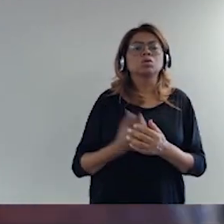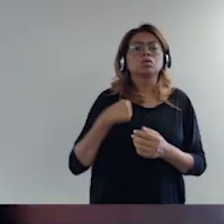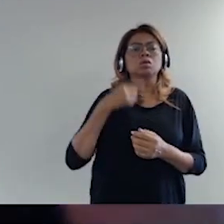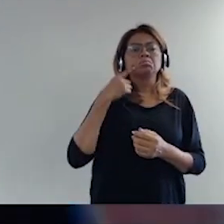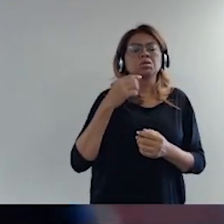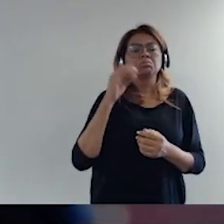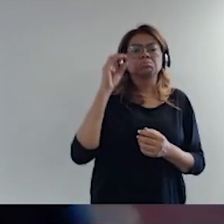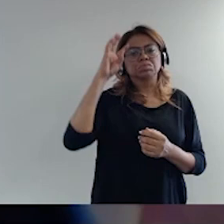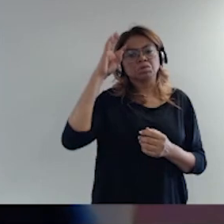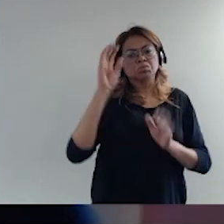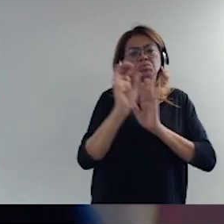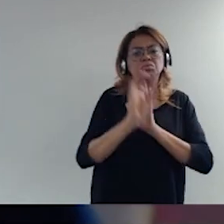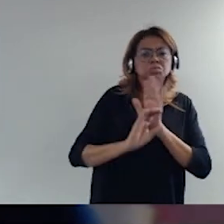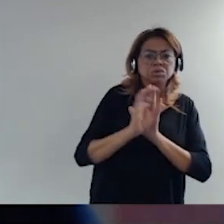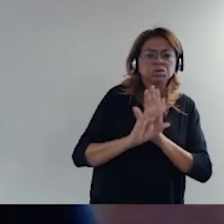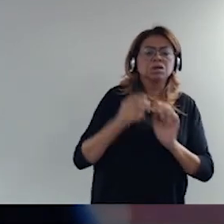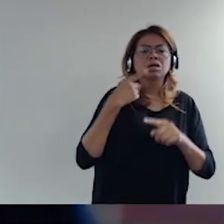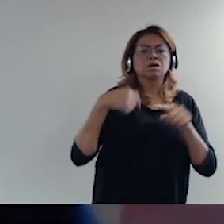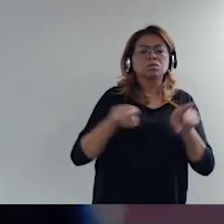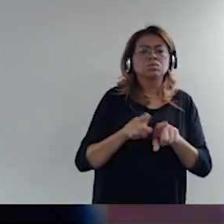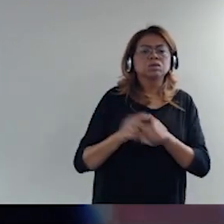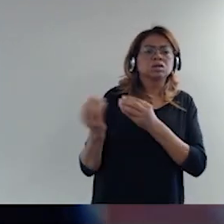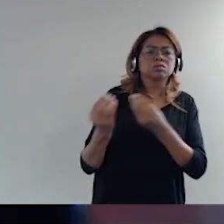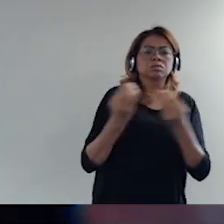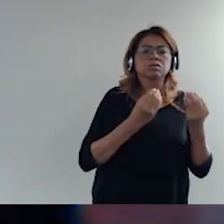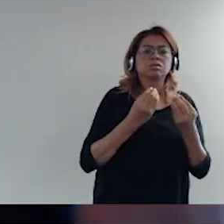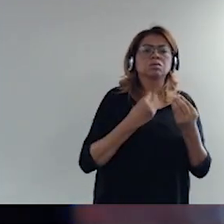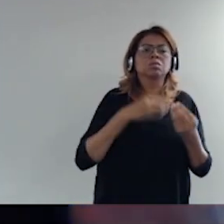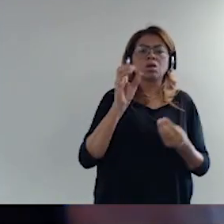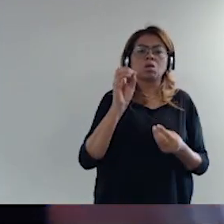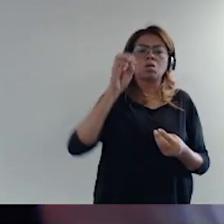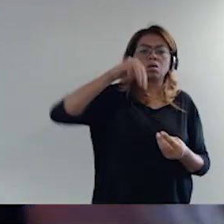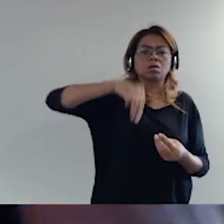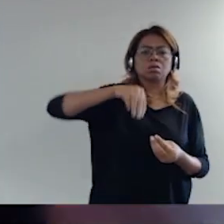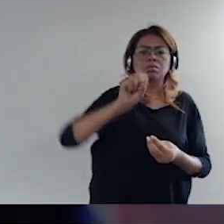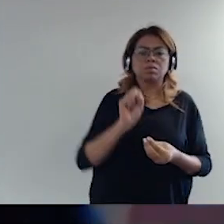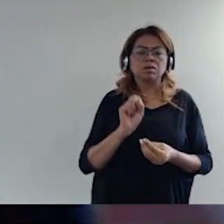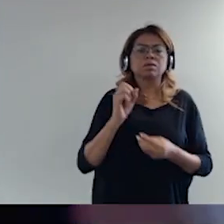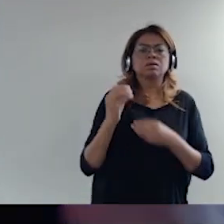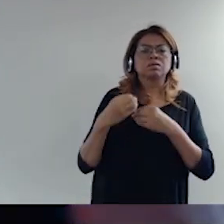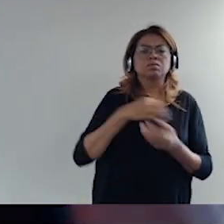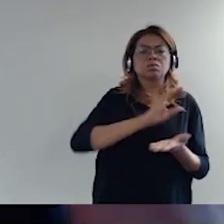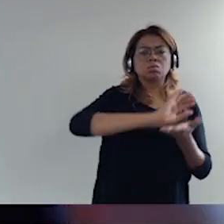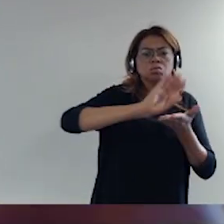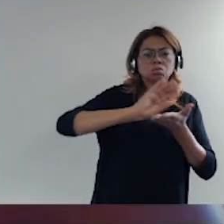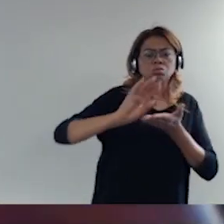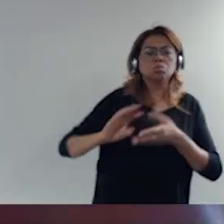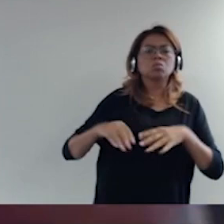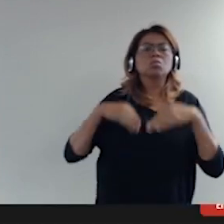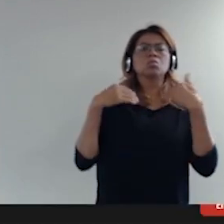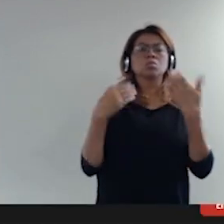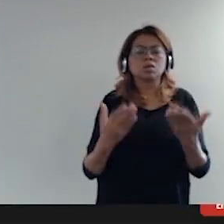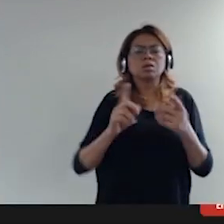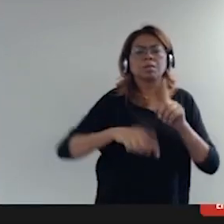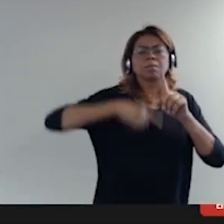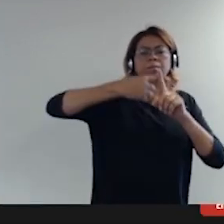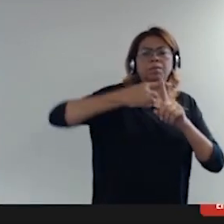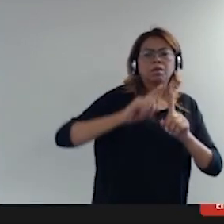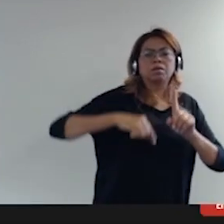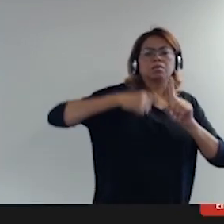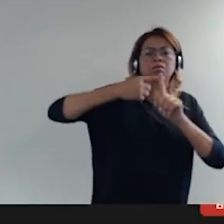conceitos que foram trazidos pela Organização Mundial de Saúde e que destinava-se a cada vez